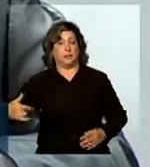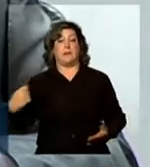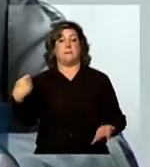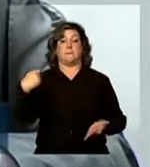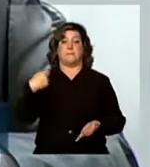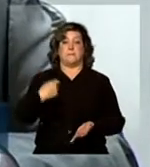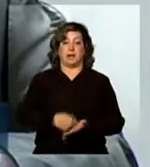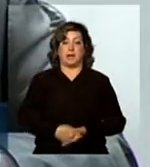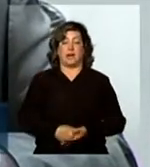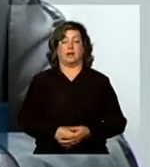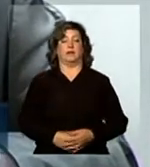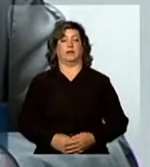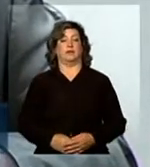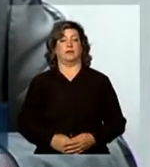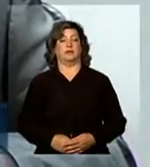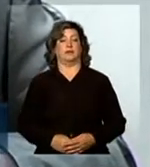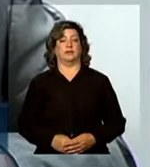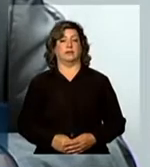pagam